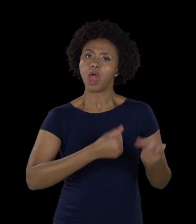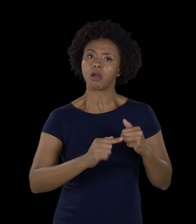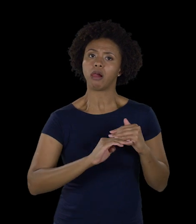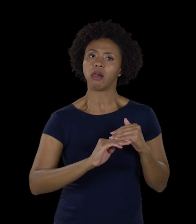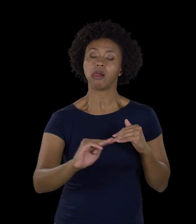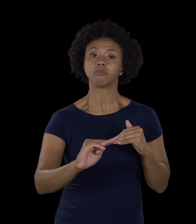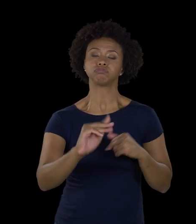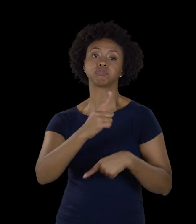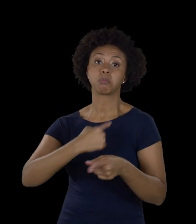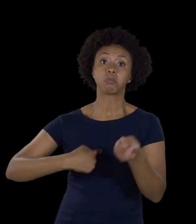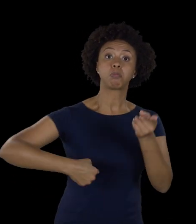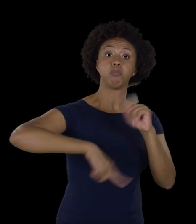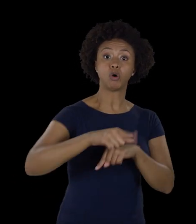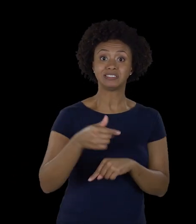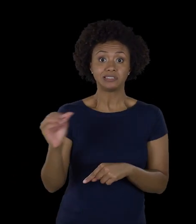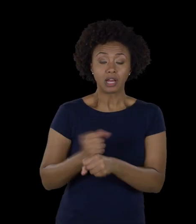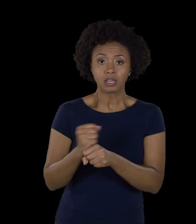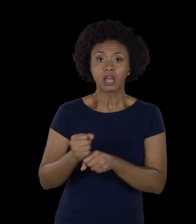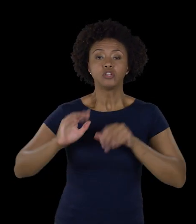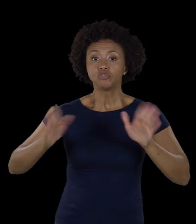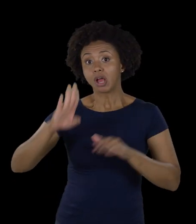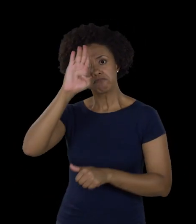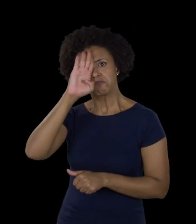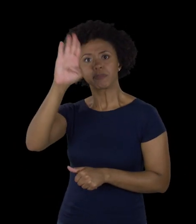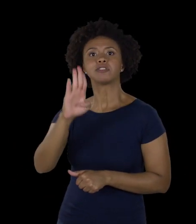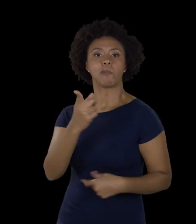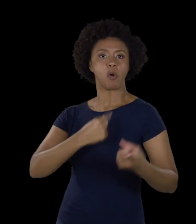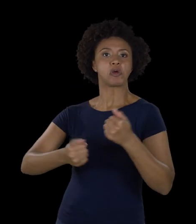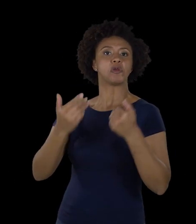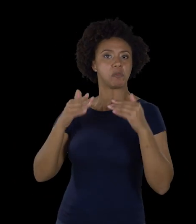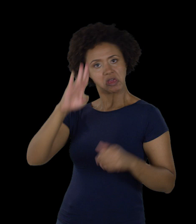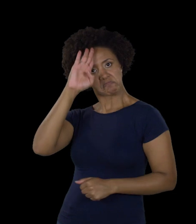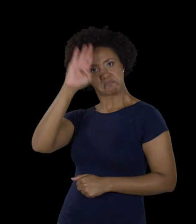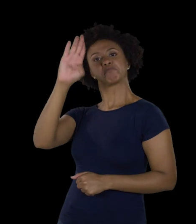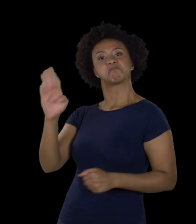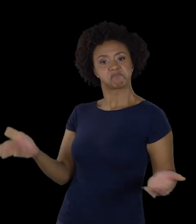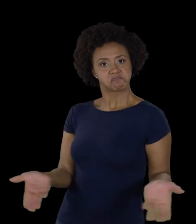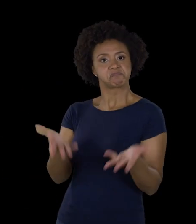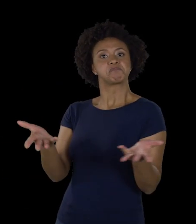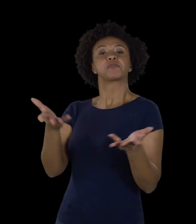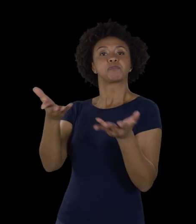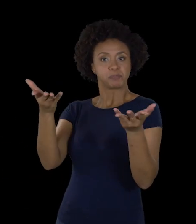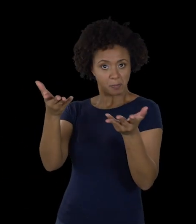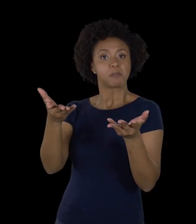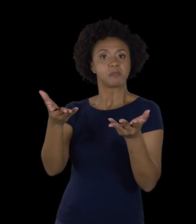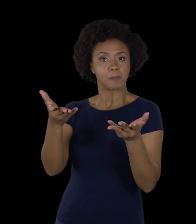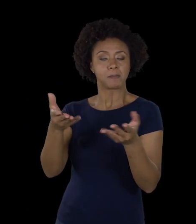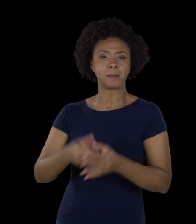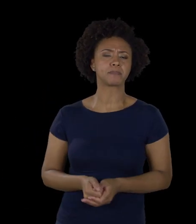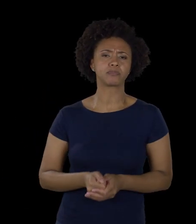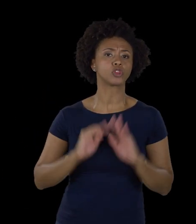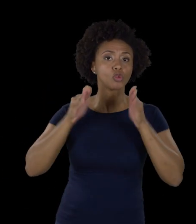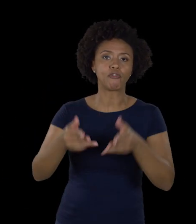econômica. Por mais de 70 anos, será o principal produto de uma economia, que tem toda essa